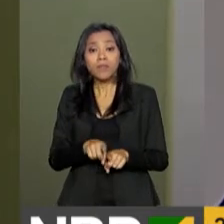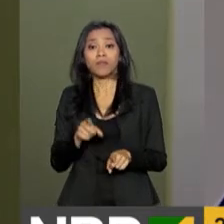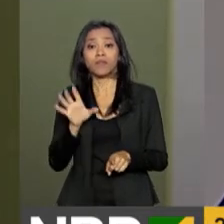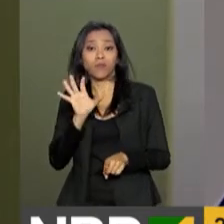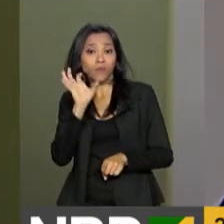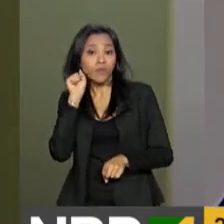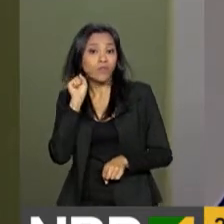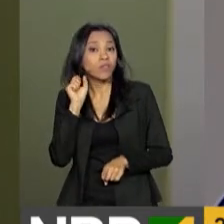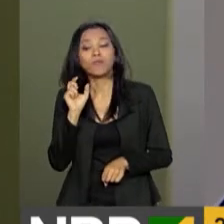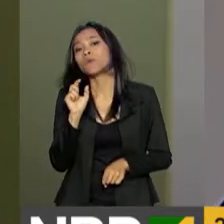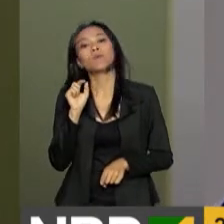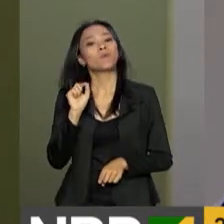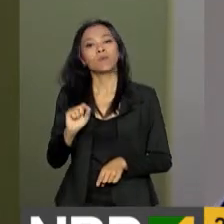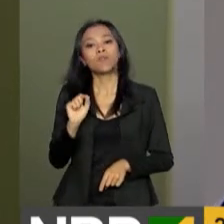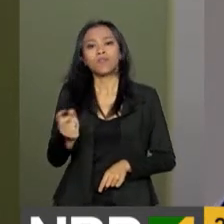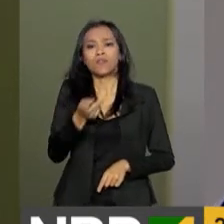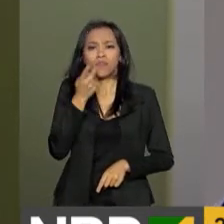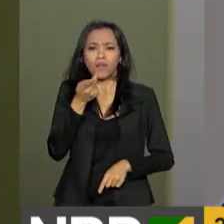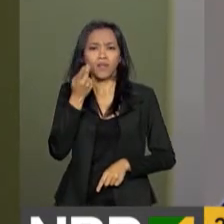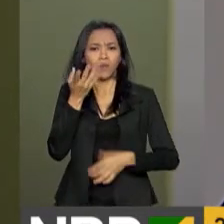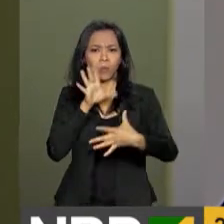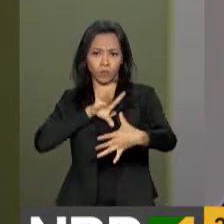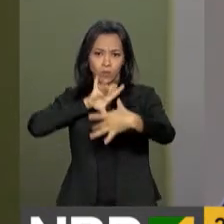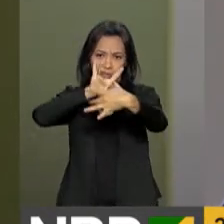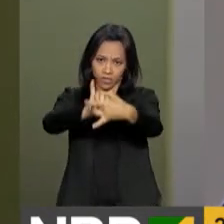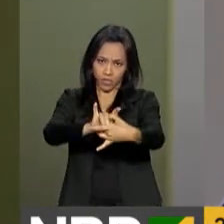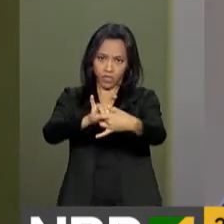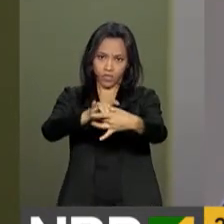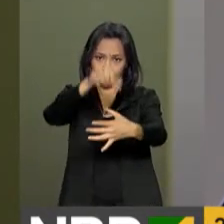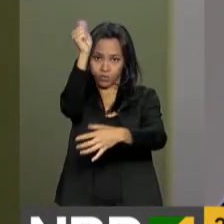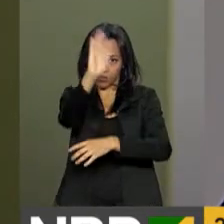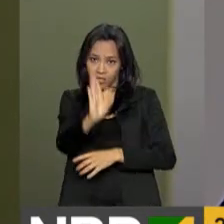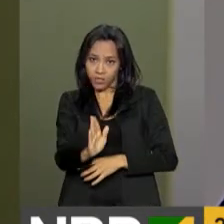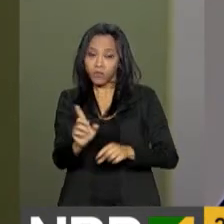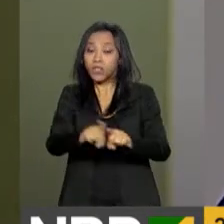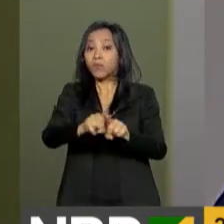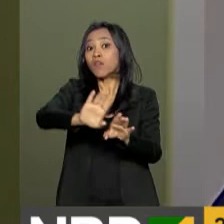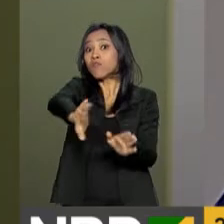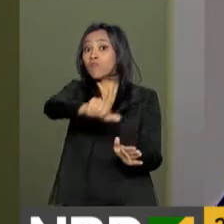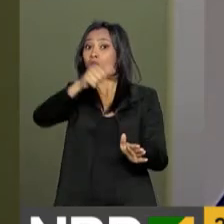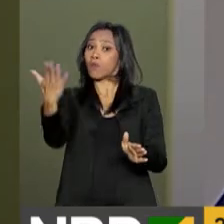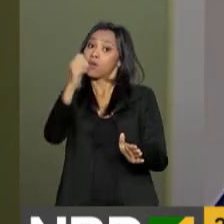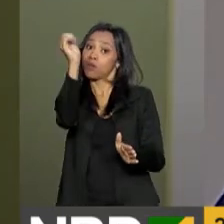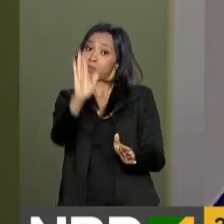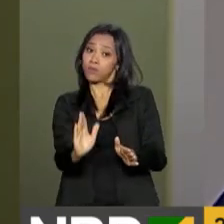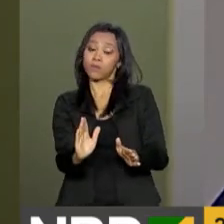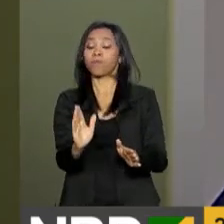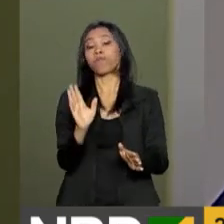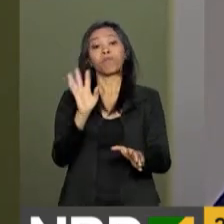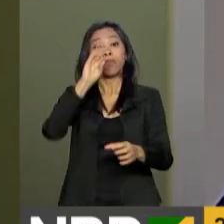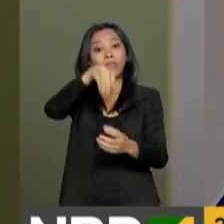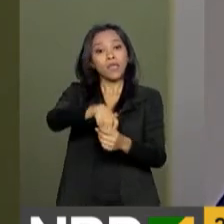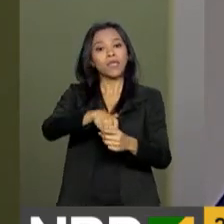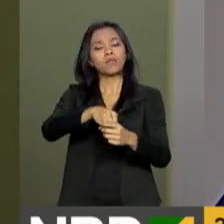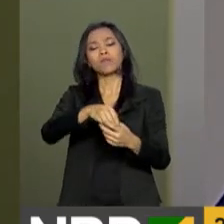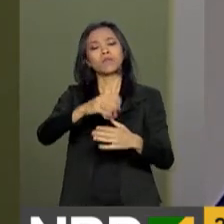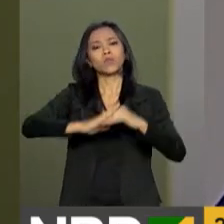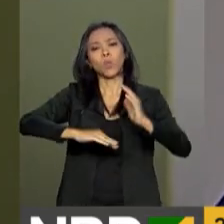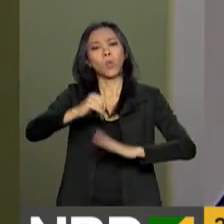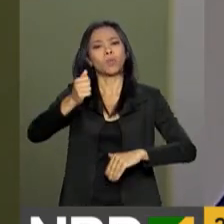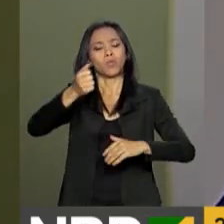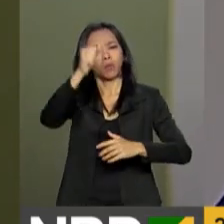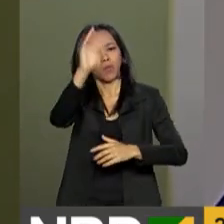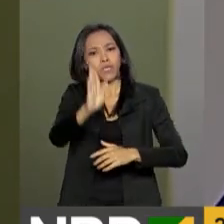a dizer sobre a realidade nacional internacional e portanto sobre o brasil e sobre o